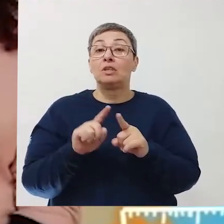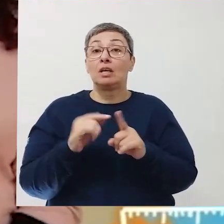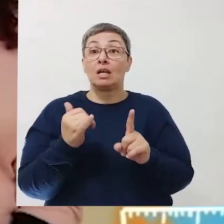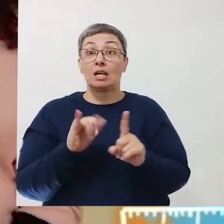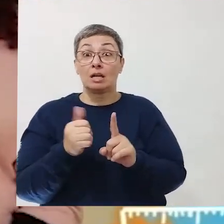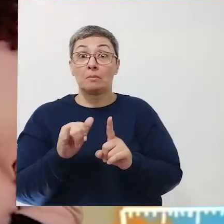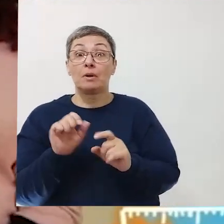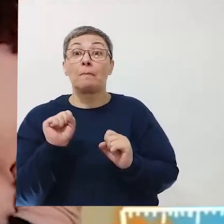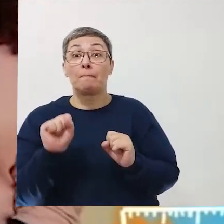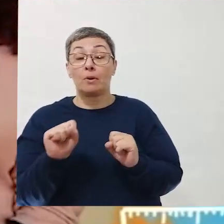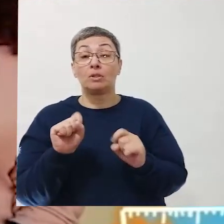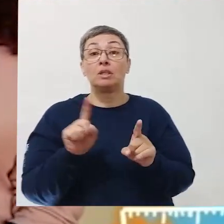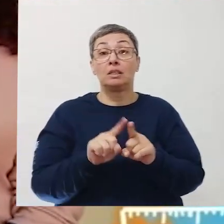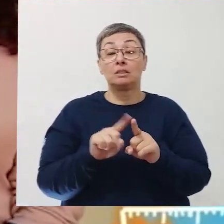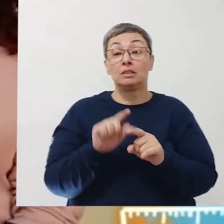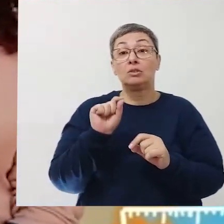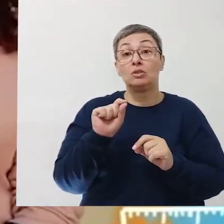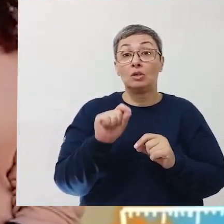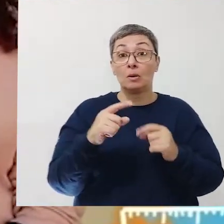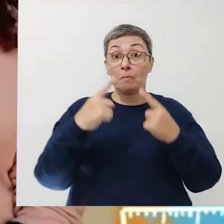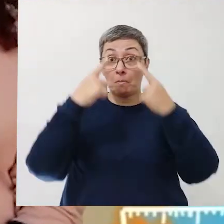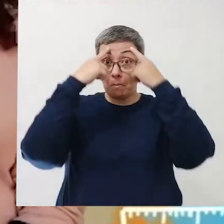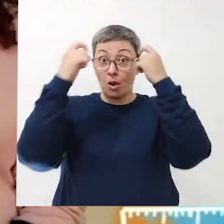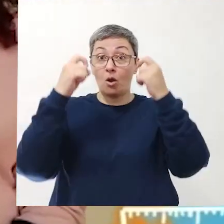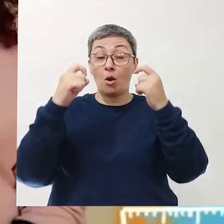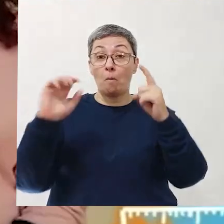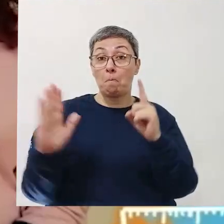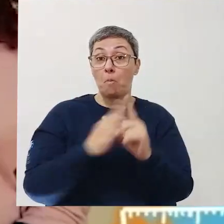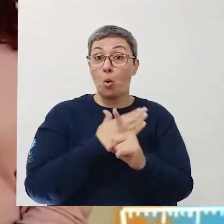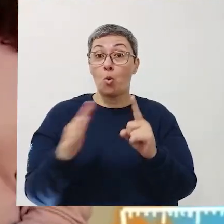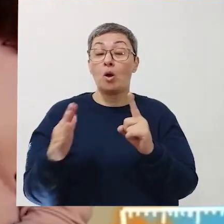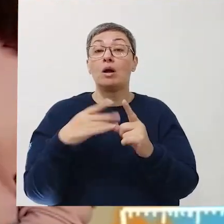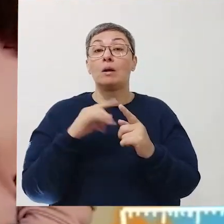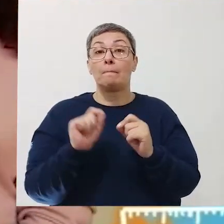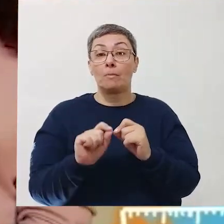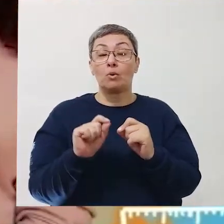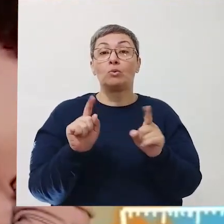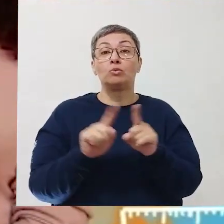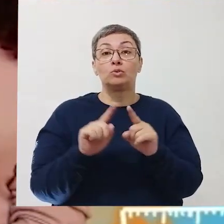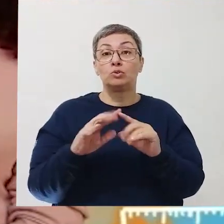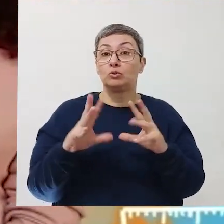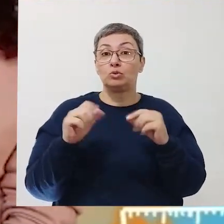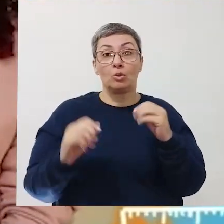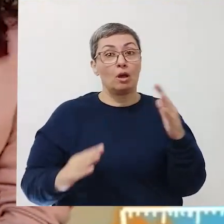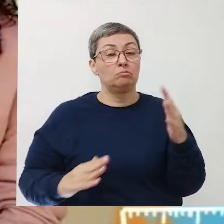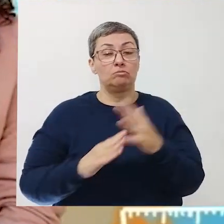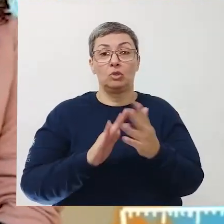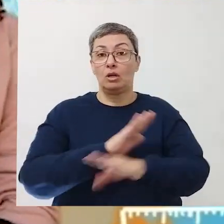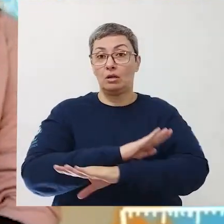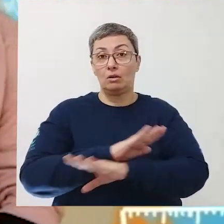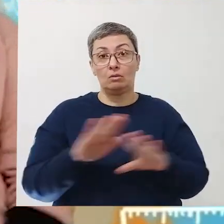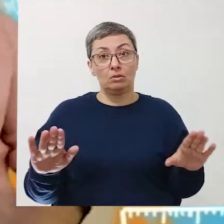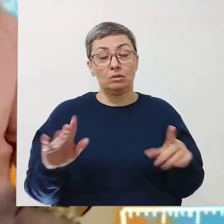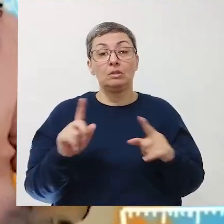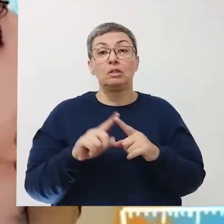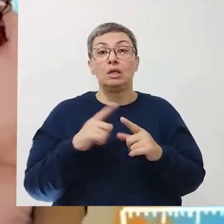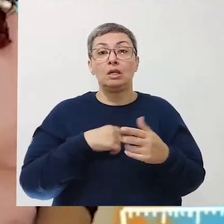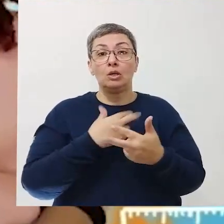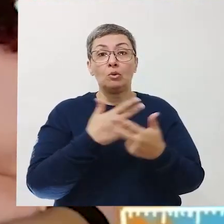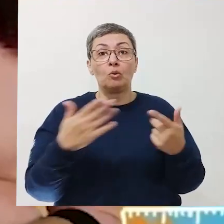Vai muito além de ser uma simples brincadeira Palavras ofensivas Homofóbicas Racistas